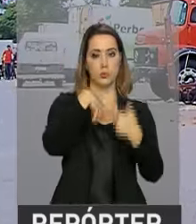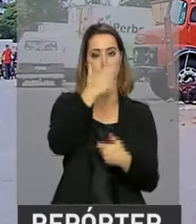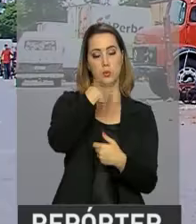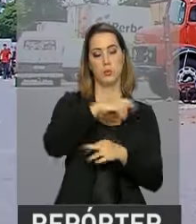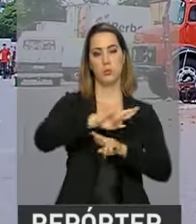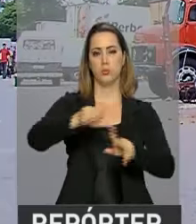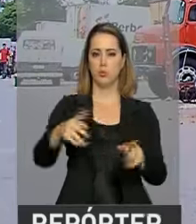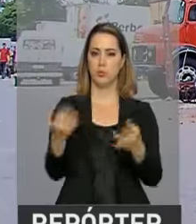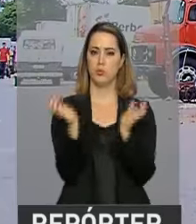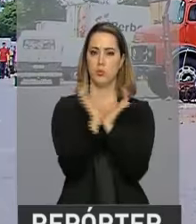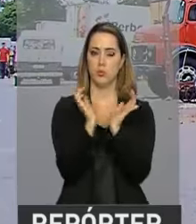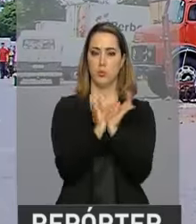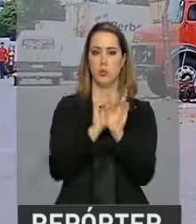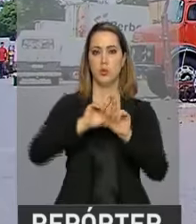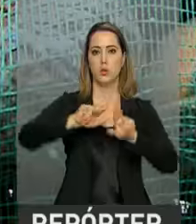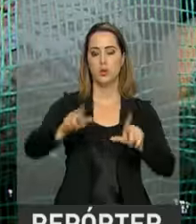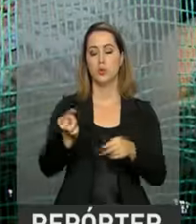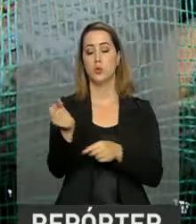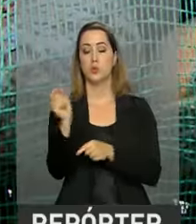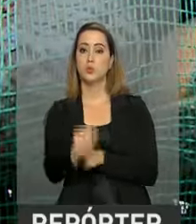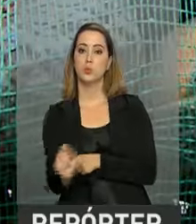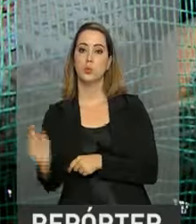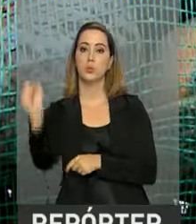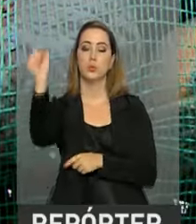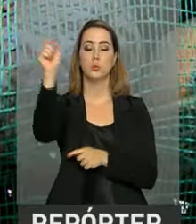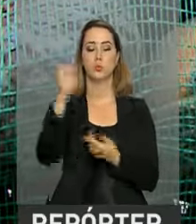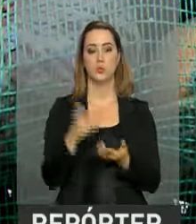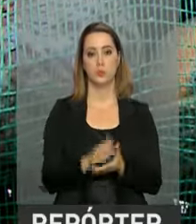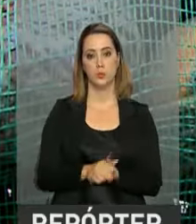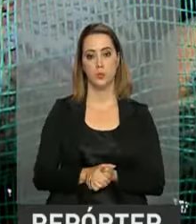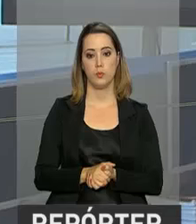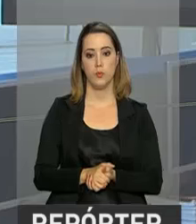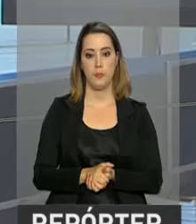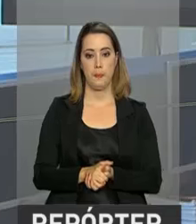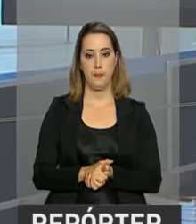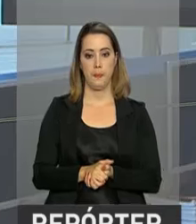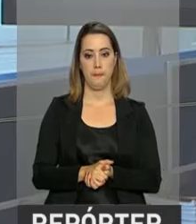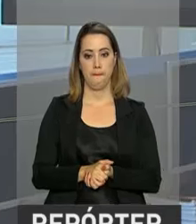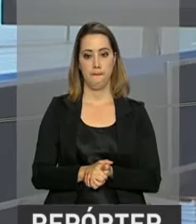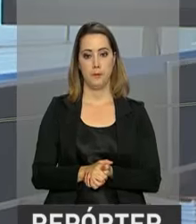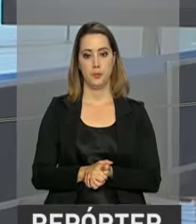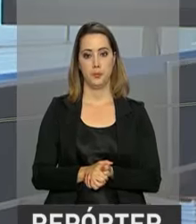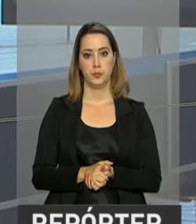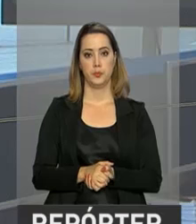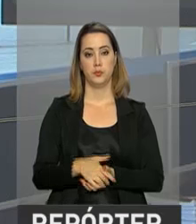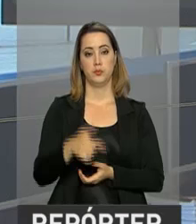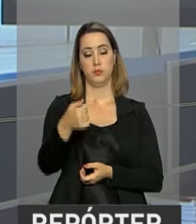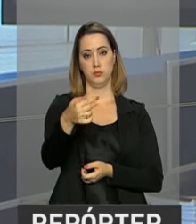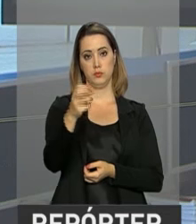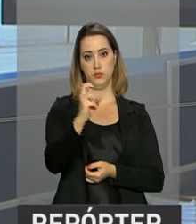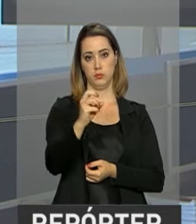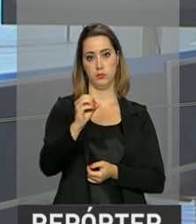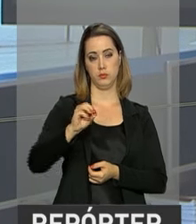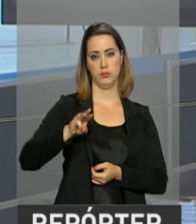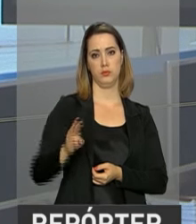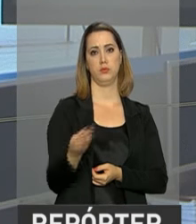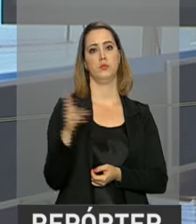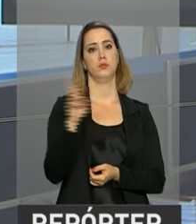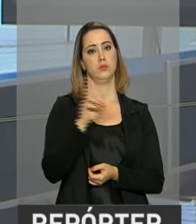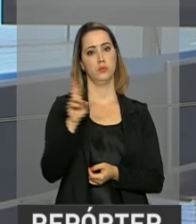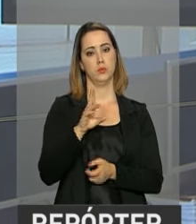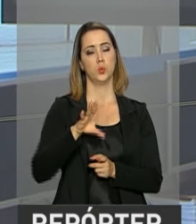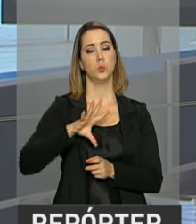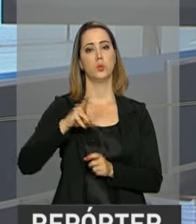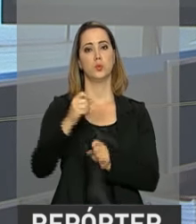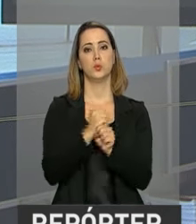Espírito Santo Paraná Ceará Pernambuco e Distrito Federal R 750 milhões deais